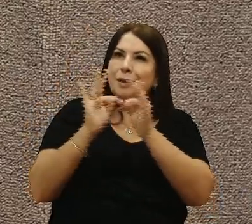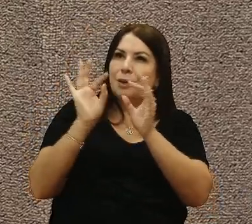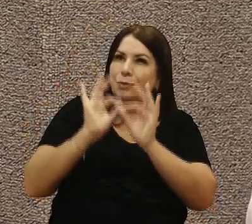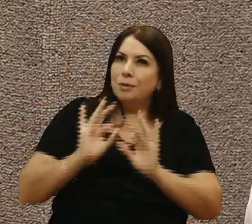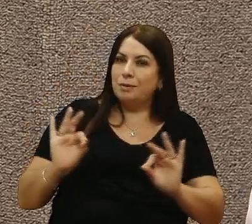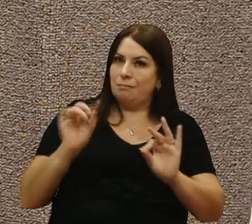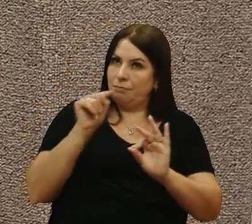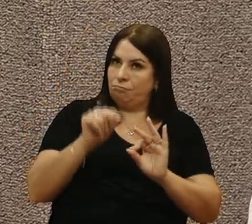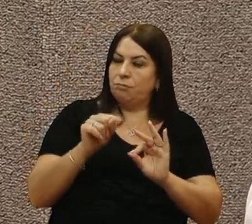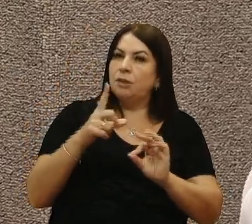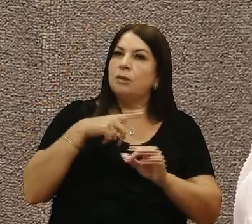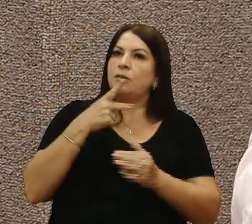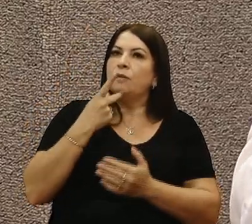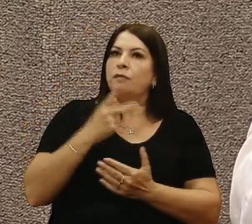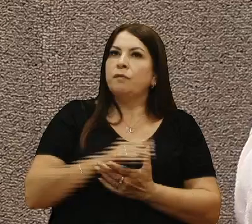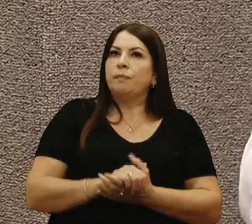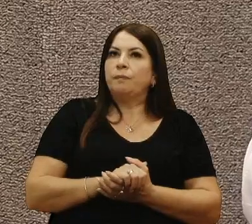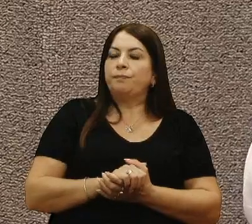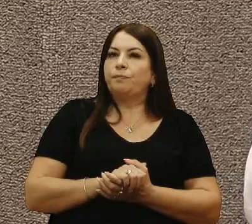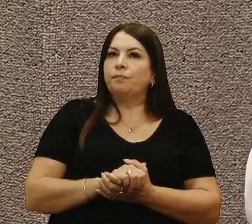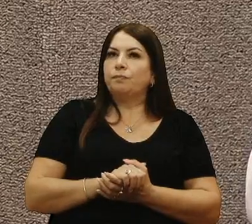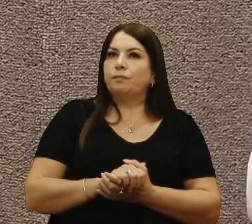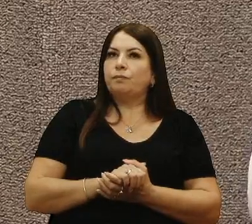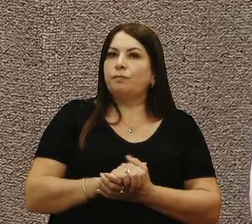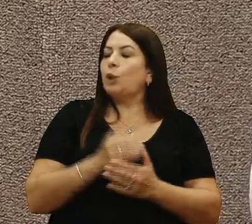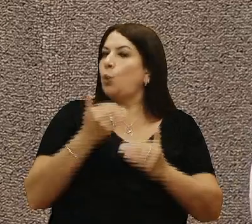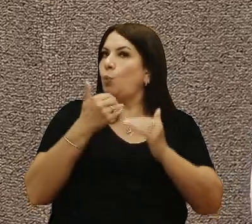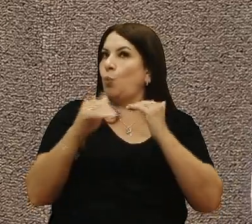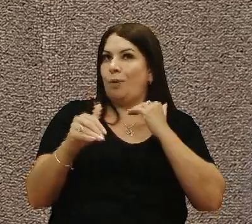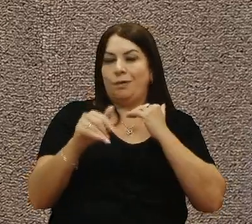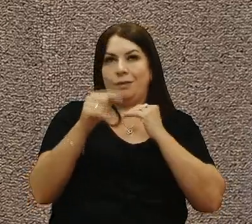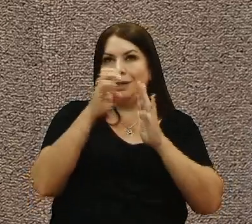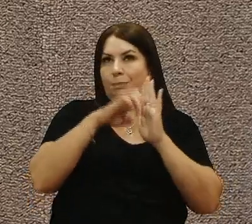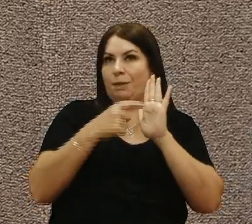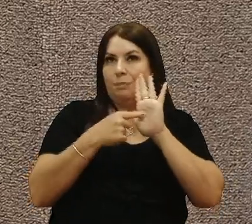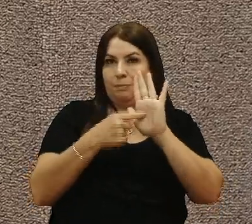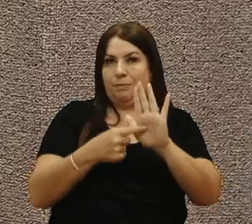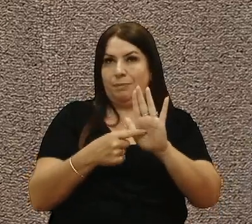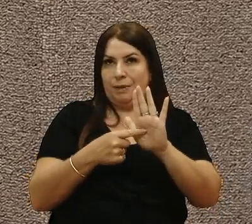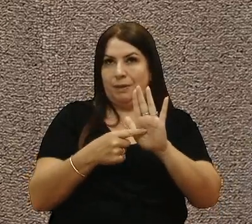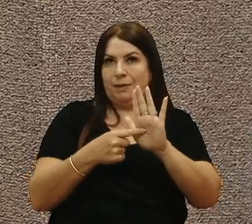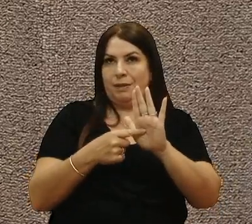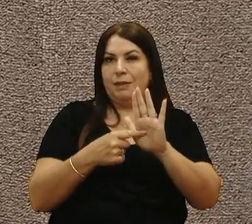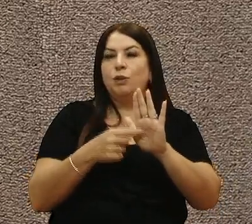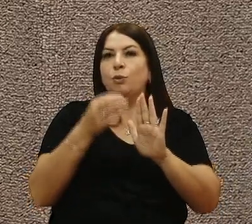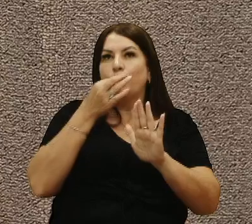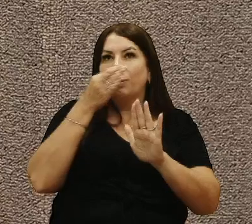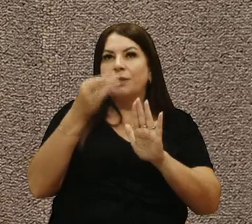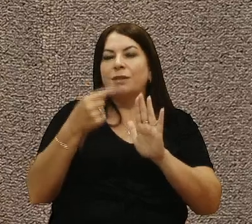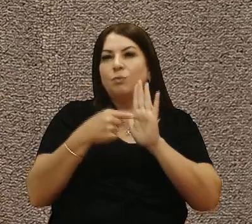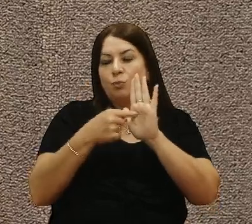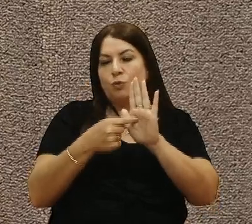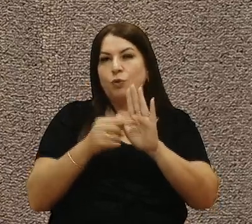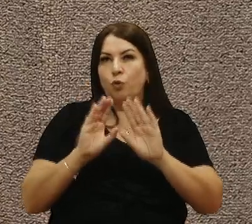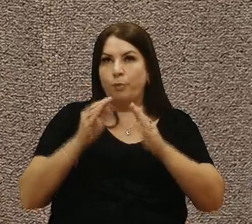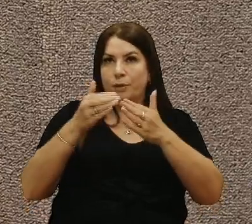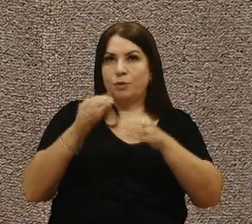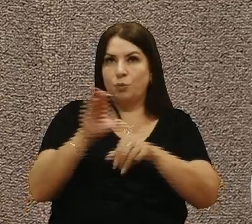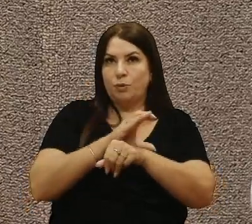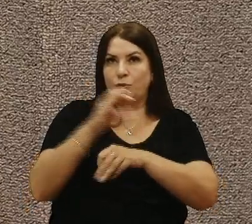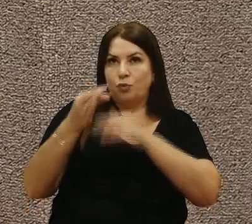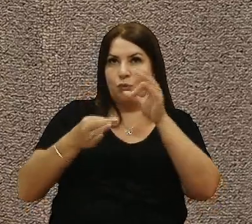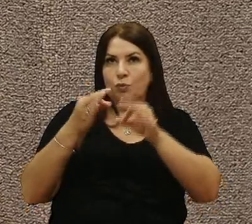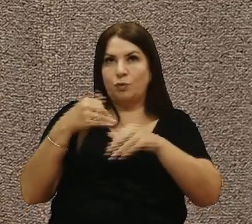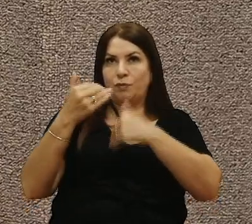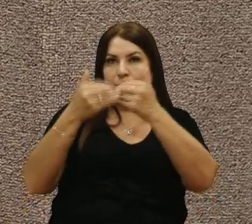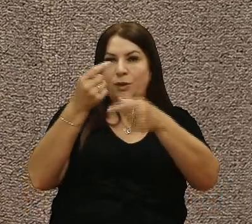que determina, pela contrariedade às emendas apresentadas, alinhando-se à posição já externada pelas comissões de Constituição, Justiça e